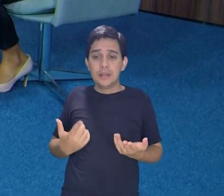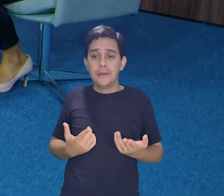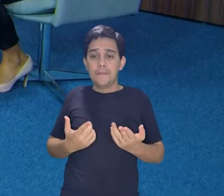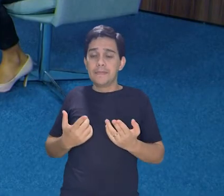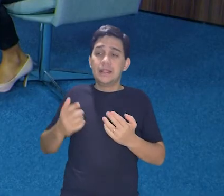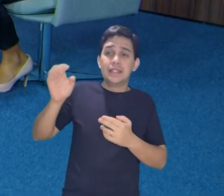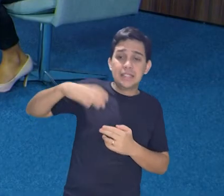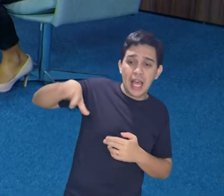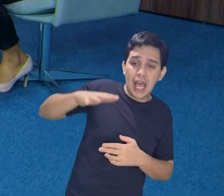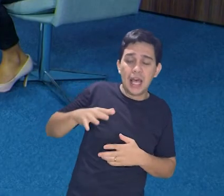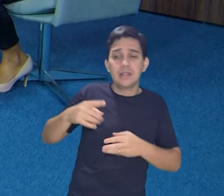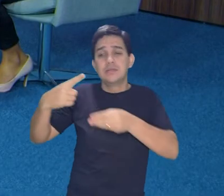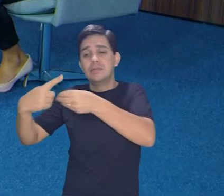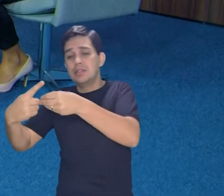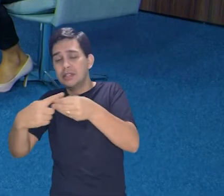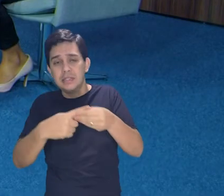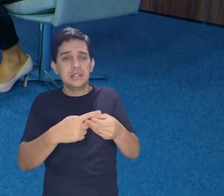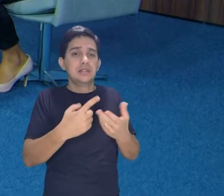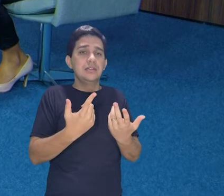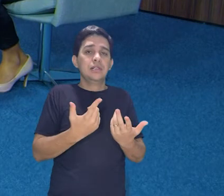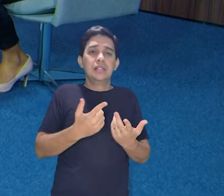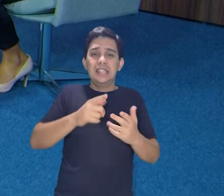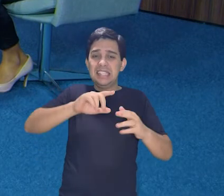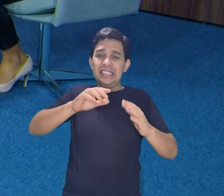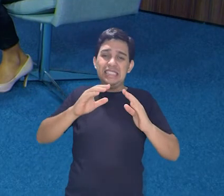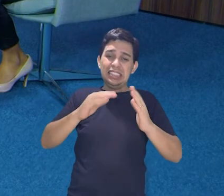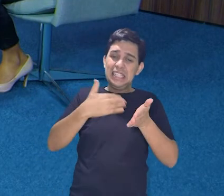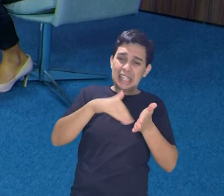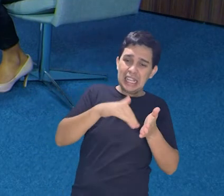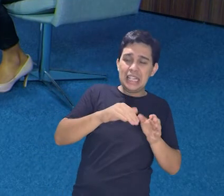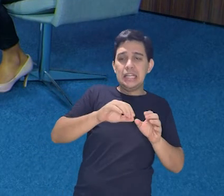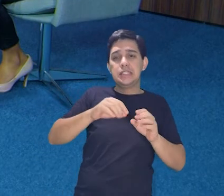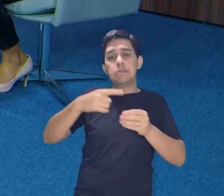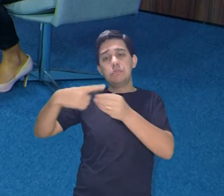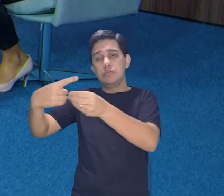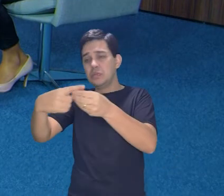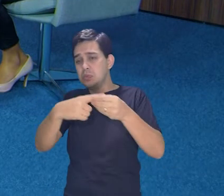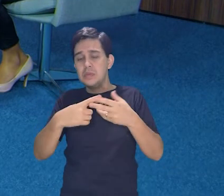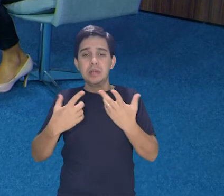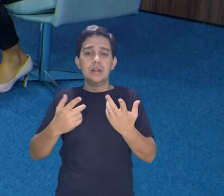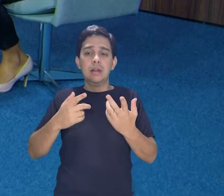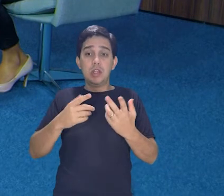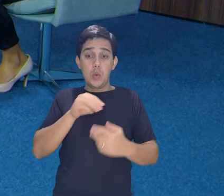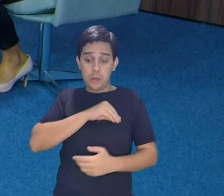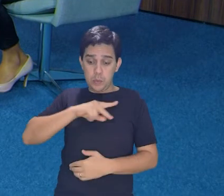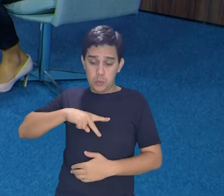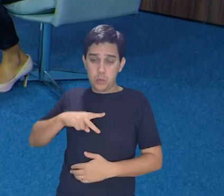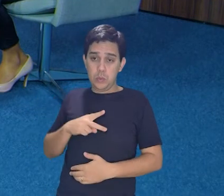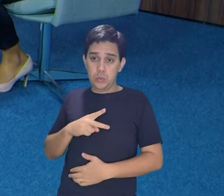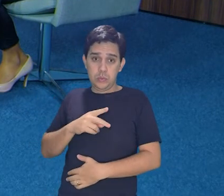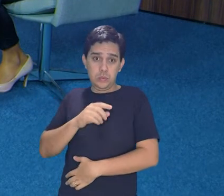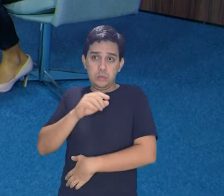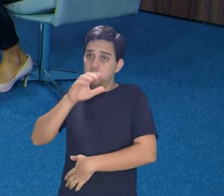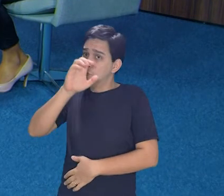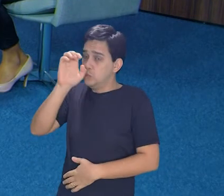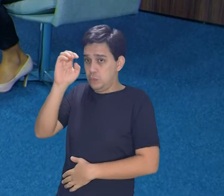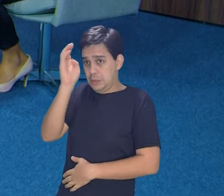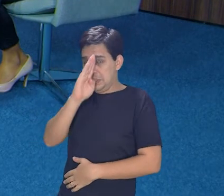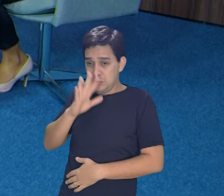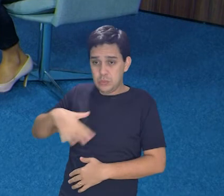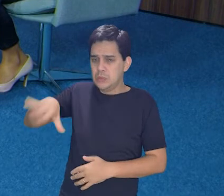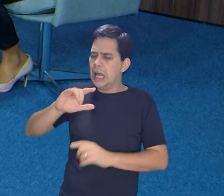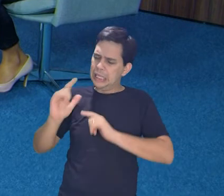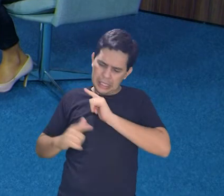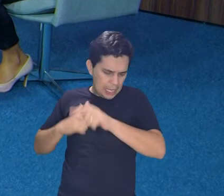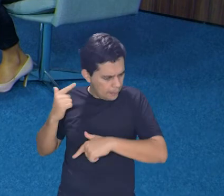Estado, município, entre secretarias municipais e no âmbito de cada município. E o Ministério Público nacionalmente vem fazendo esse trabalho.